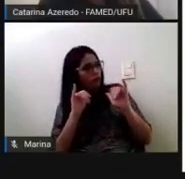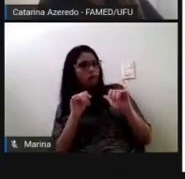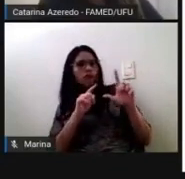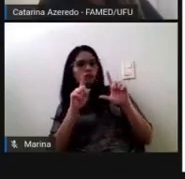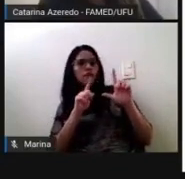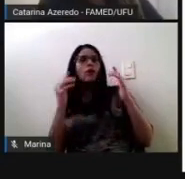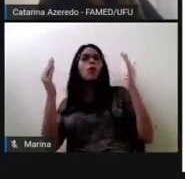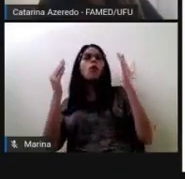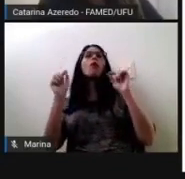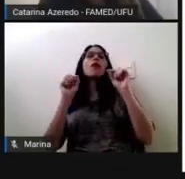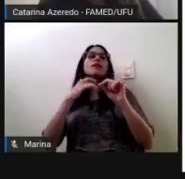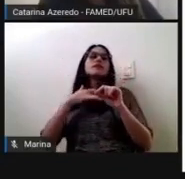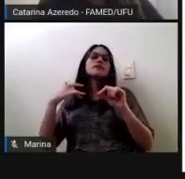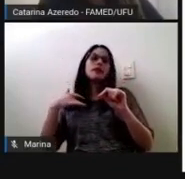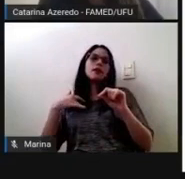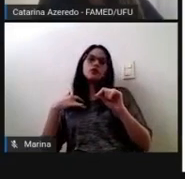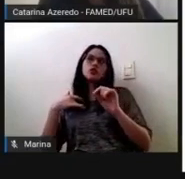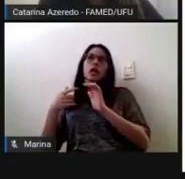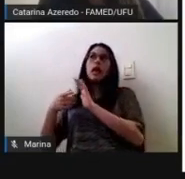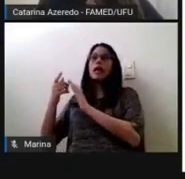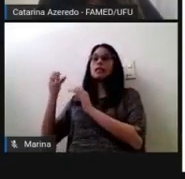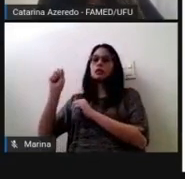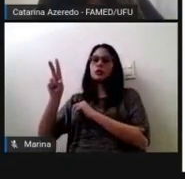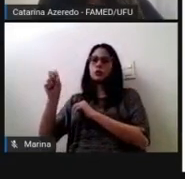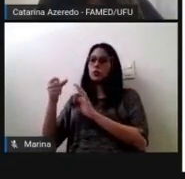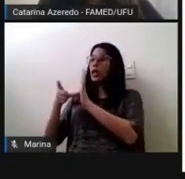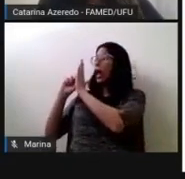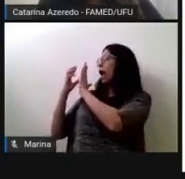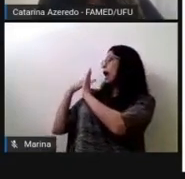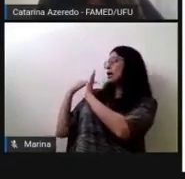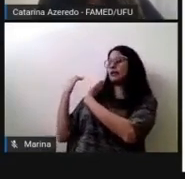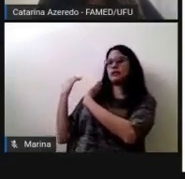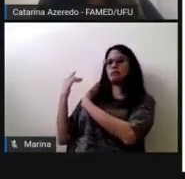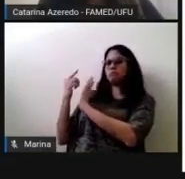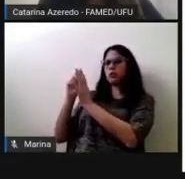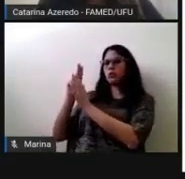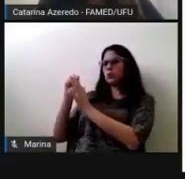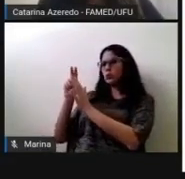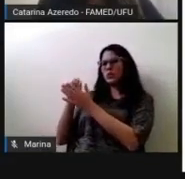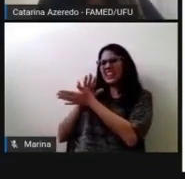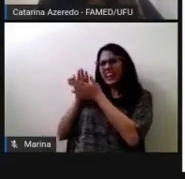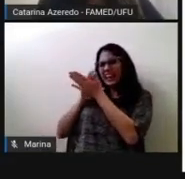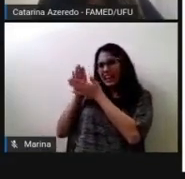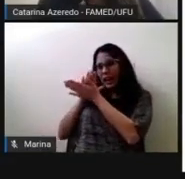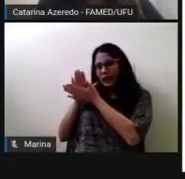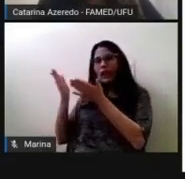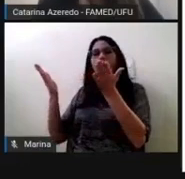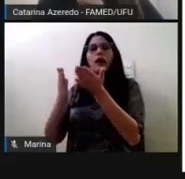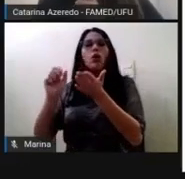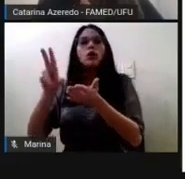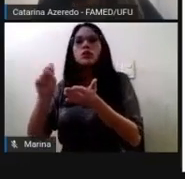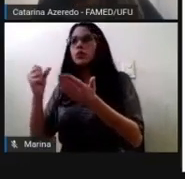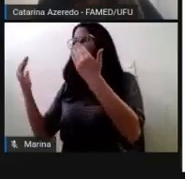do Brasil antes do SUS, né, com INAMPS e pós-SUS, e que valoriza, né, todas as